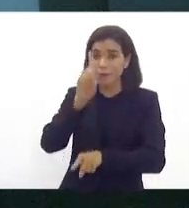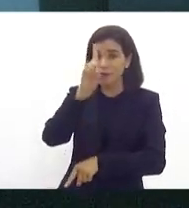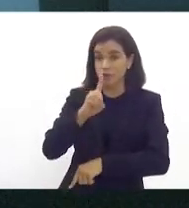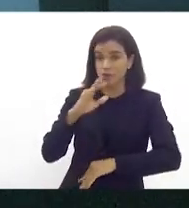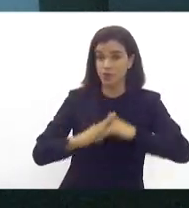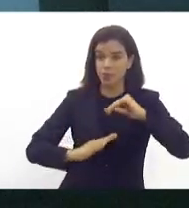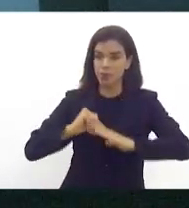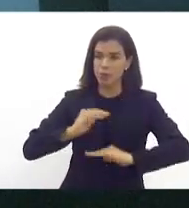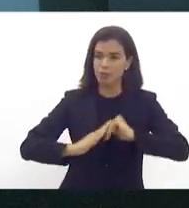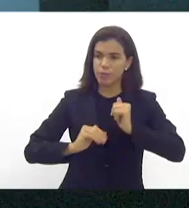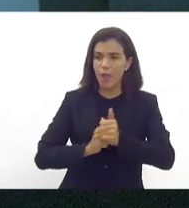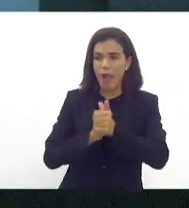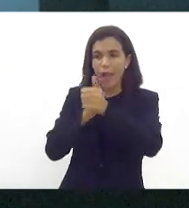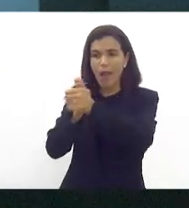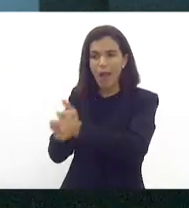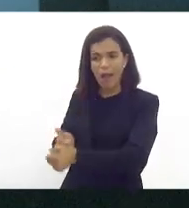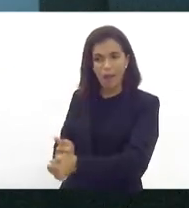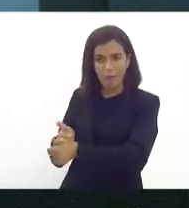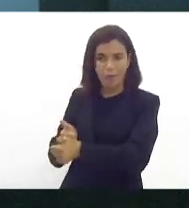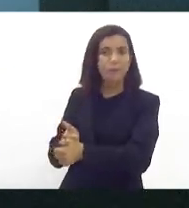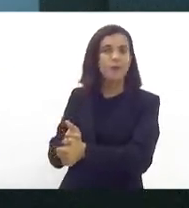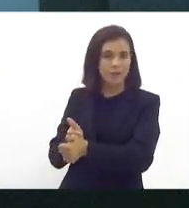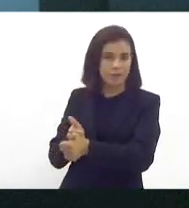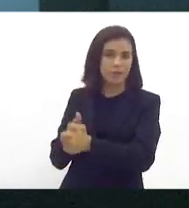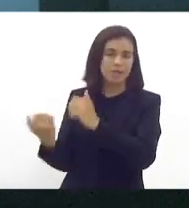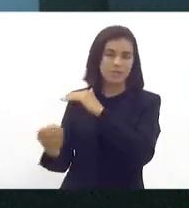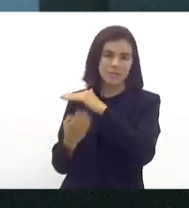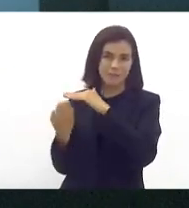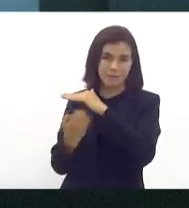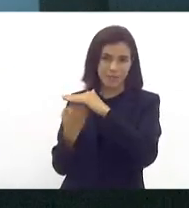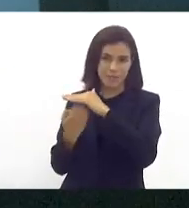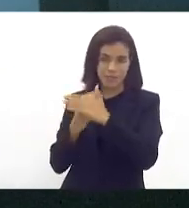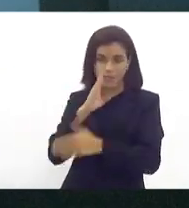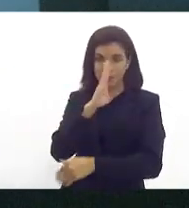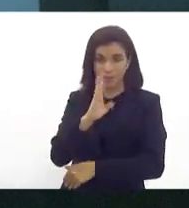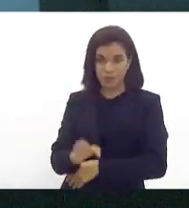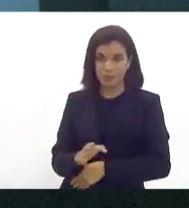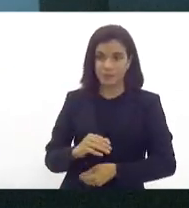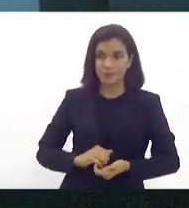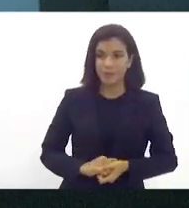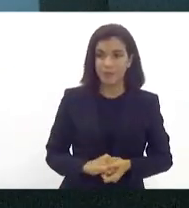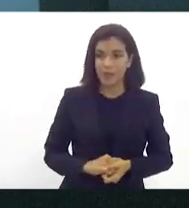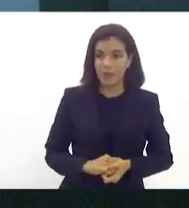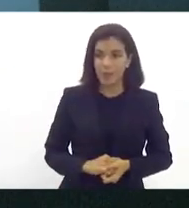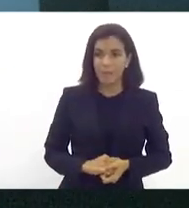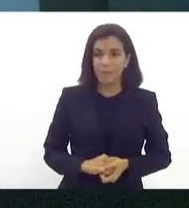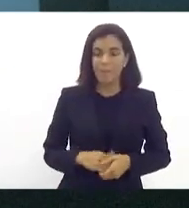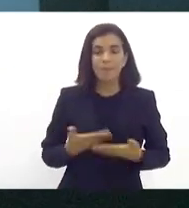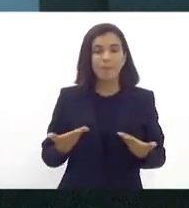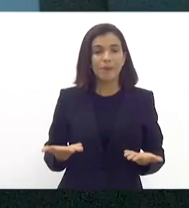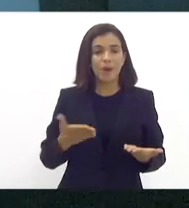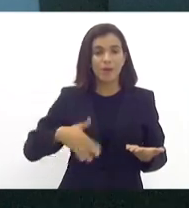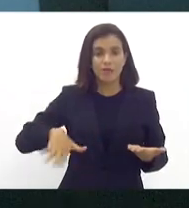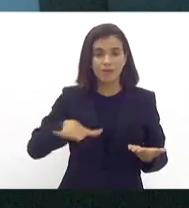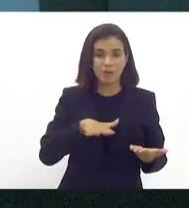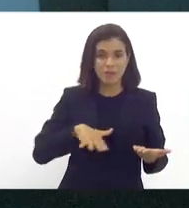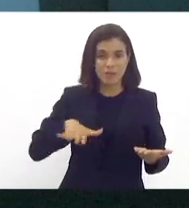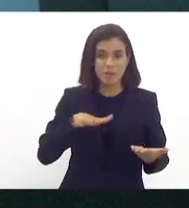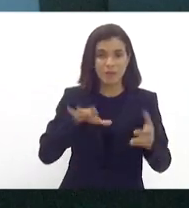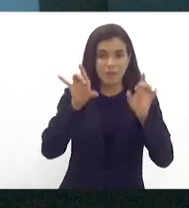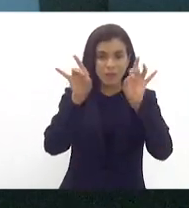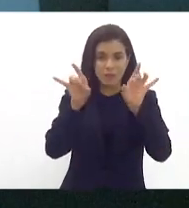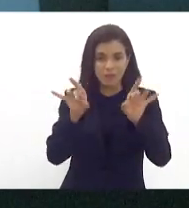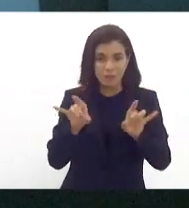técnico acompanhando esta operadora diretamente então no caso específico desta